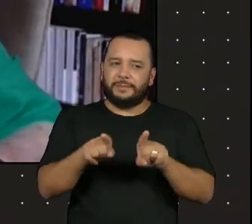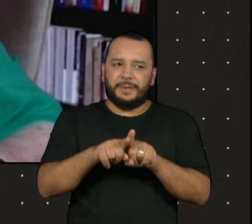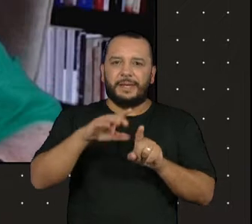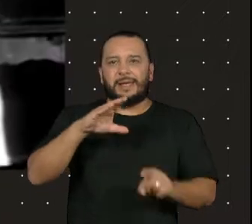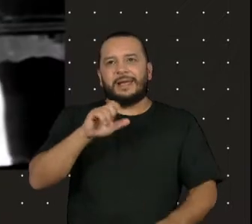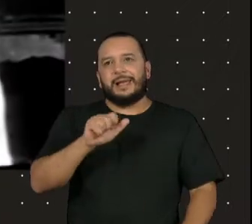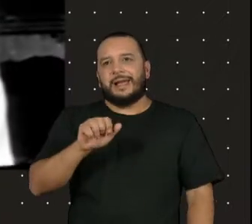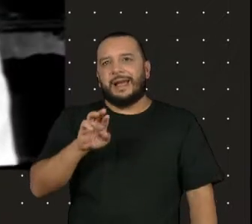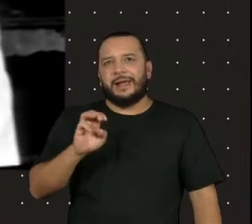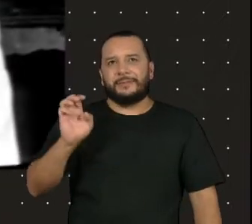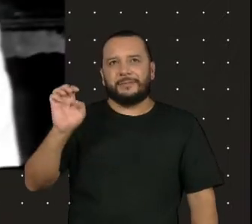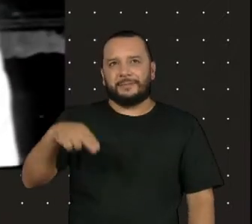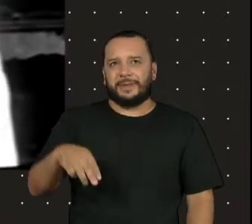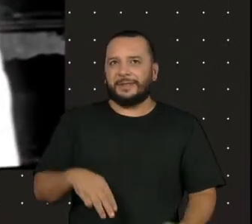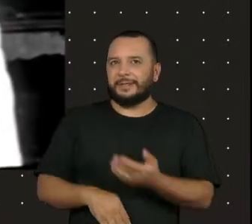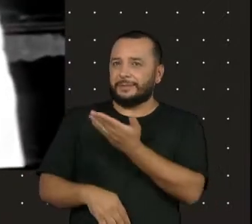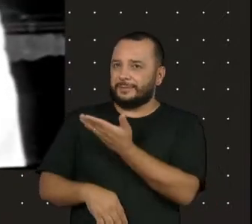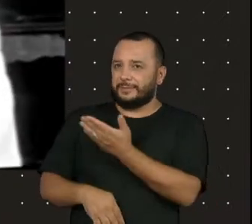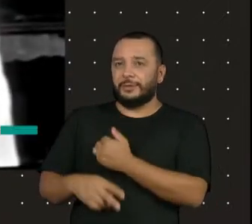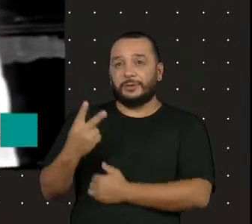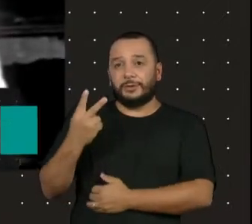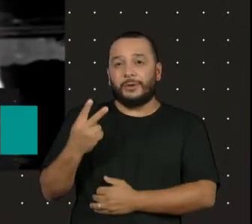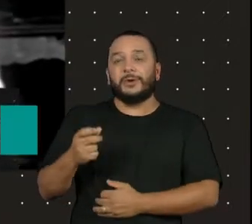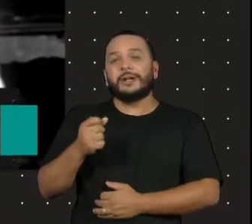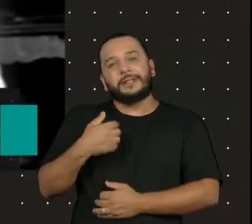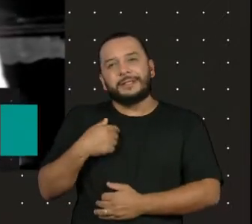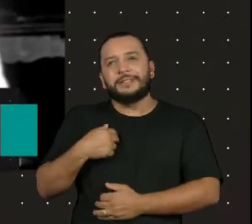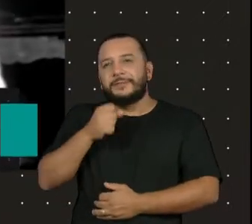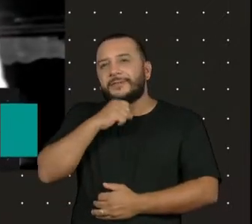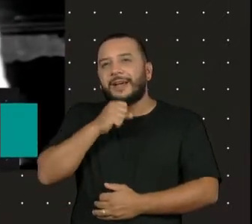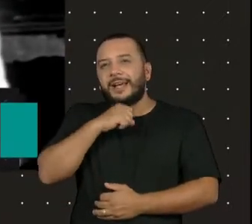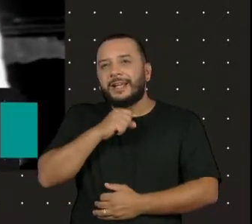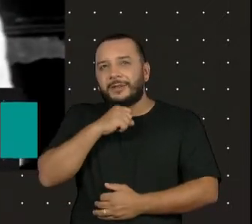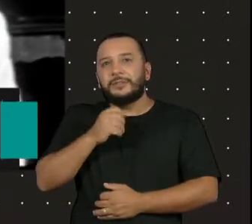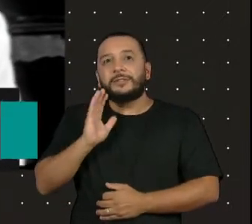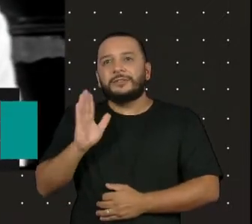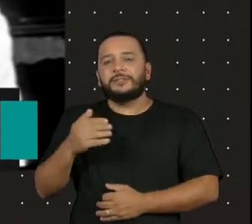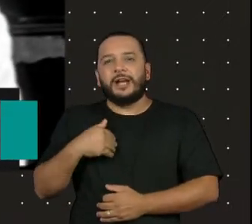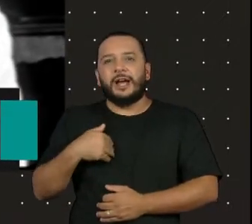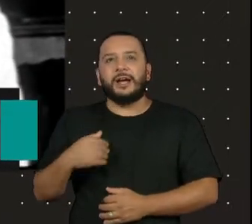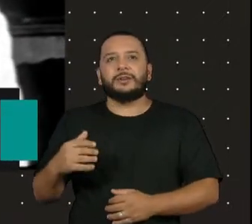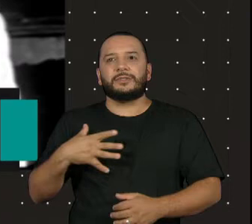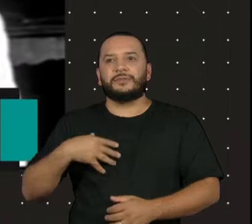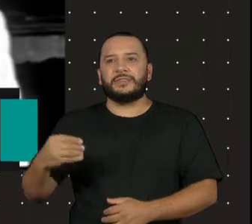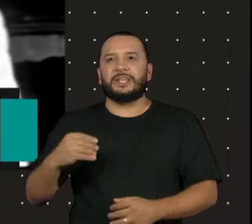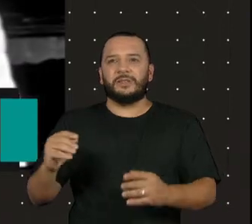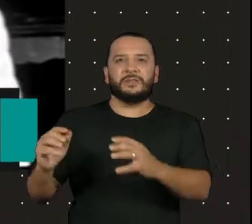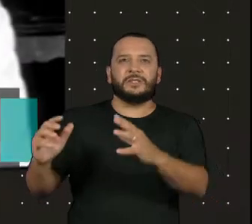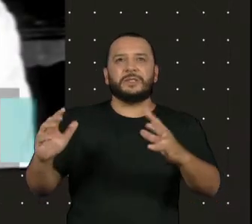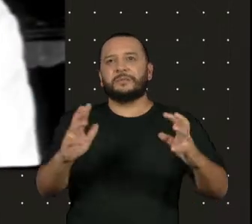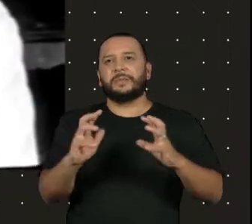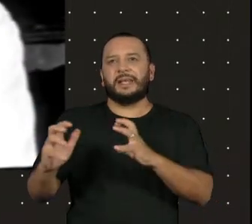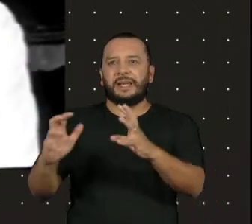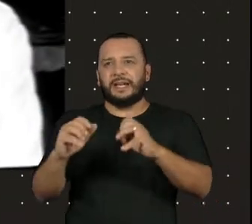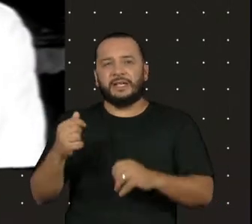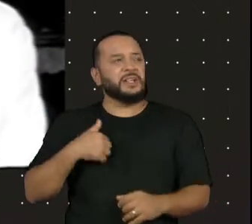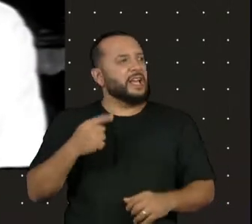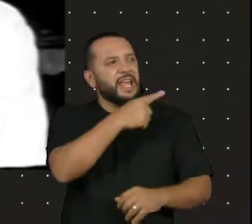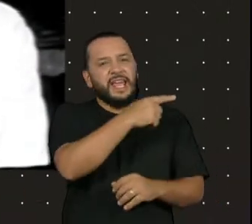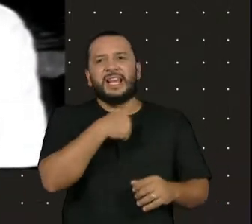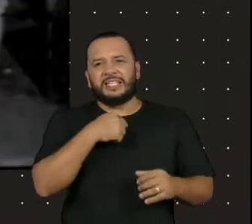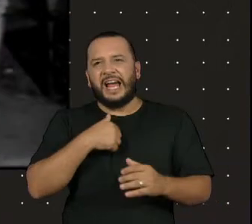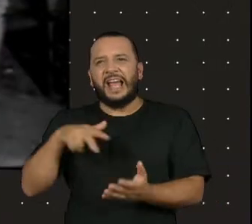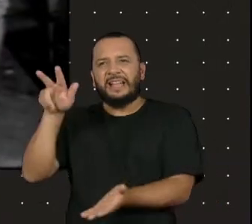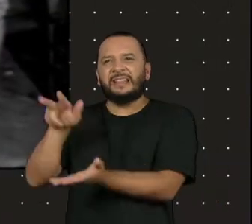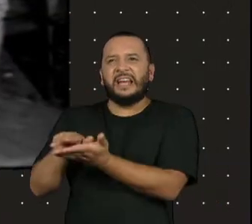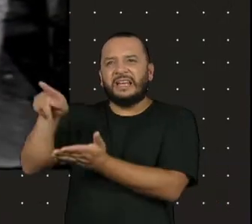assim os dois velhos que os filhos ficavam brigando entre si. Uns queriam pôr no asilo, outros que não queriam pôr, e no